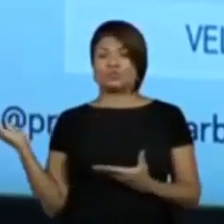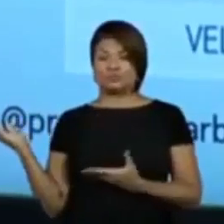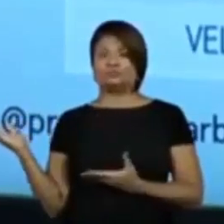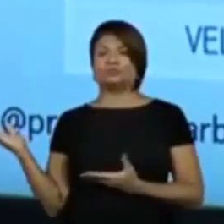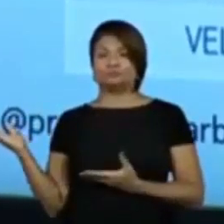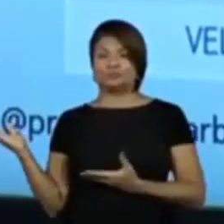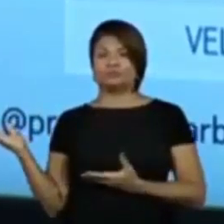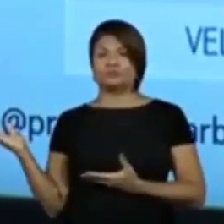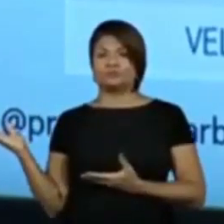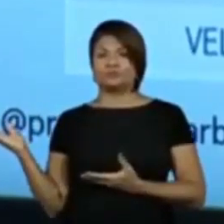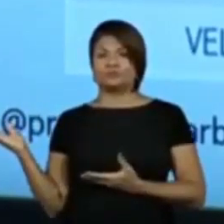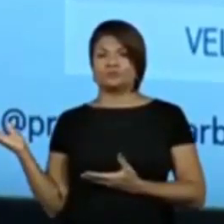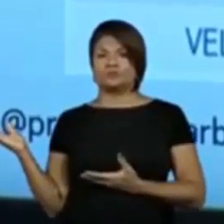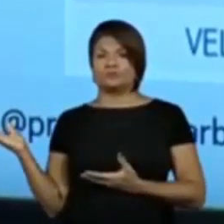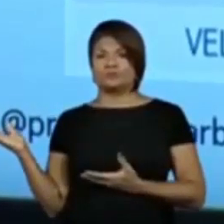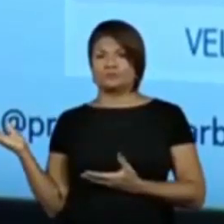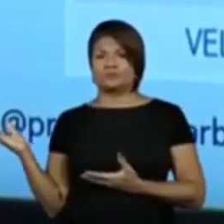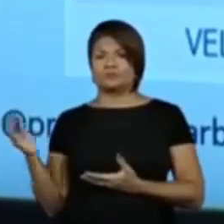aqui,